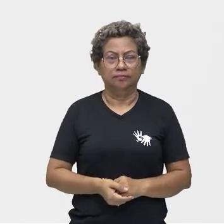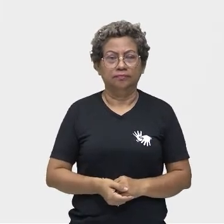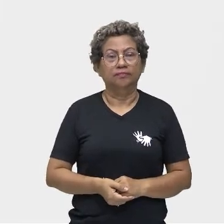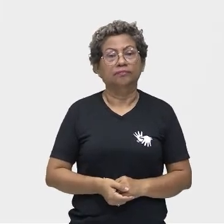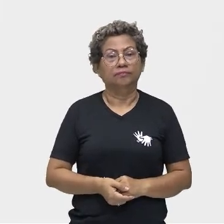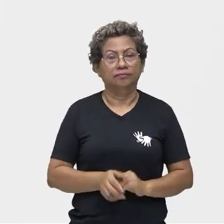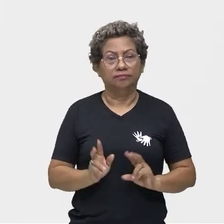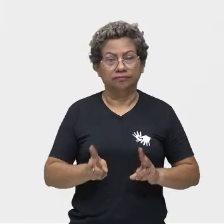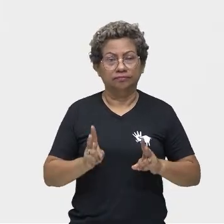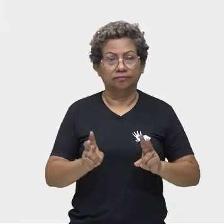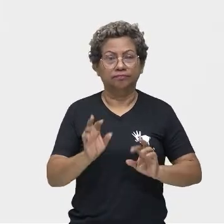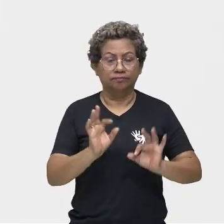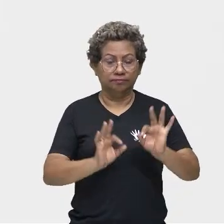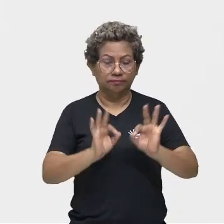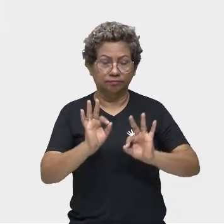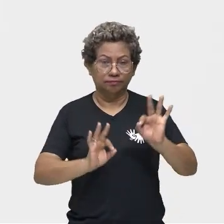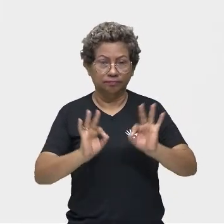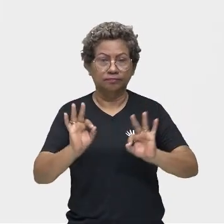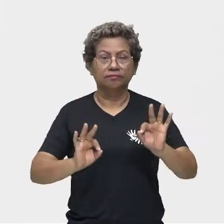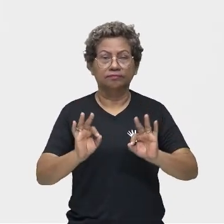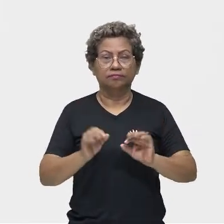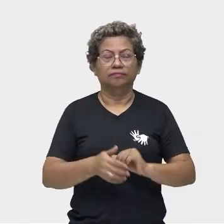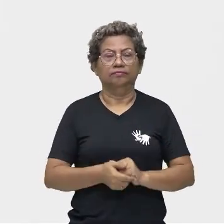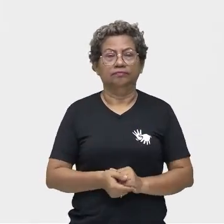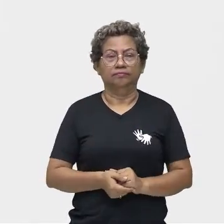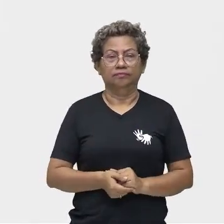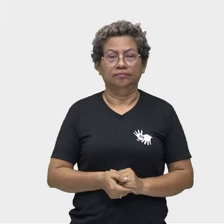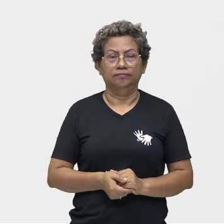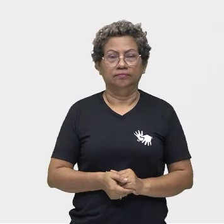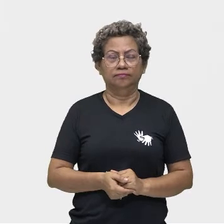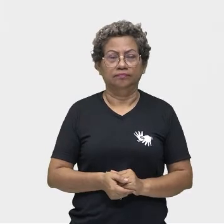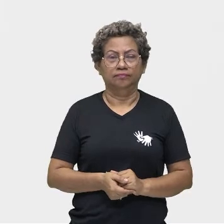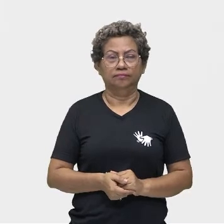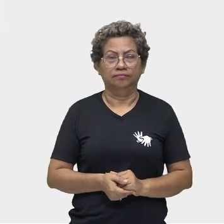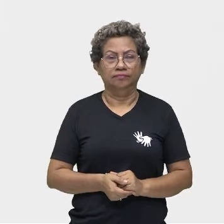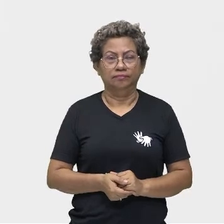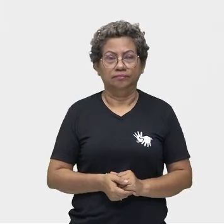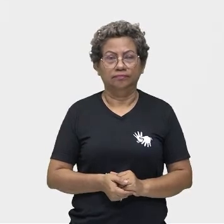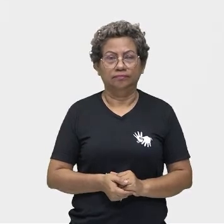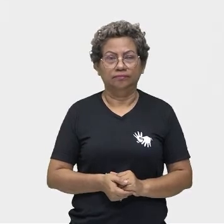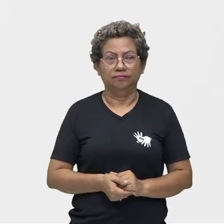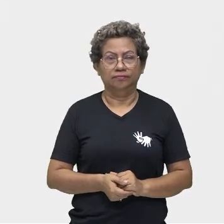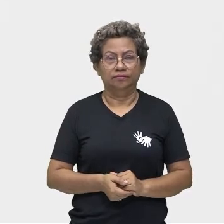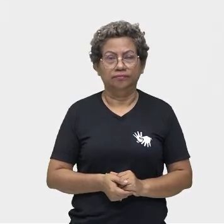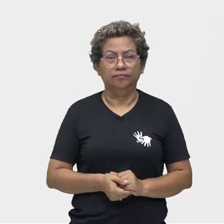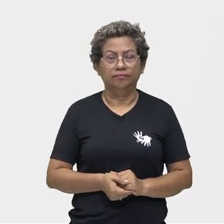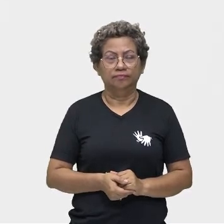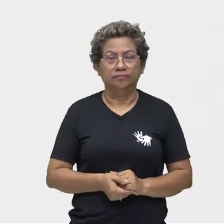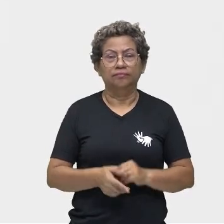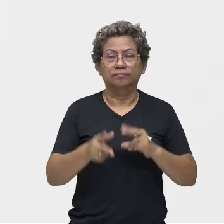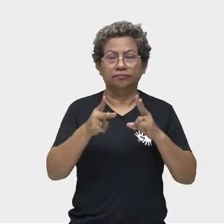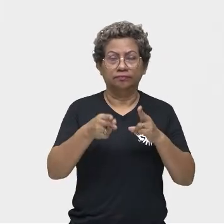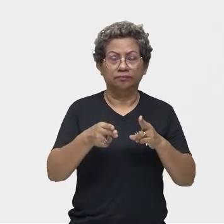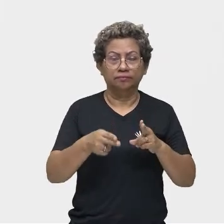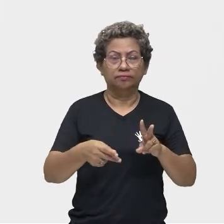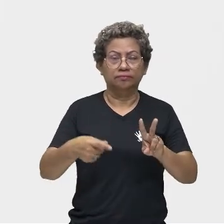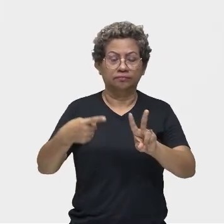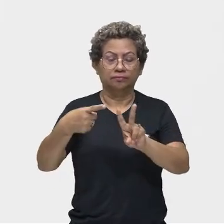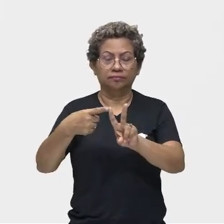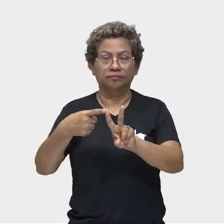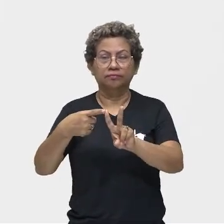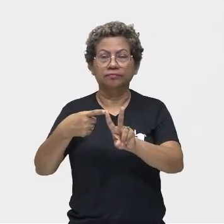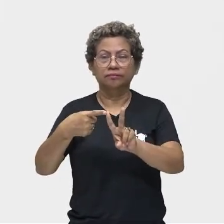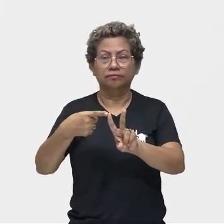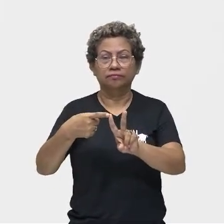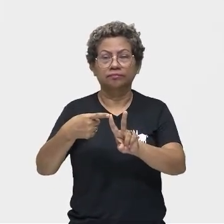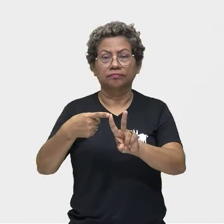o expoente com o índice do radical. O 5 sai da raiz e o 3 permanece. Portanto,